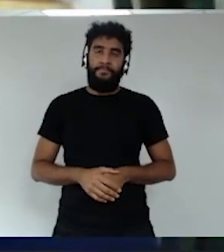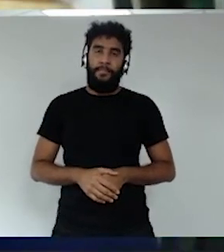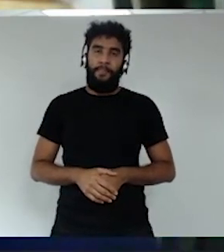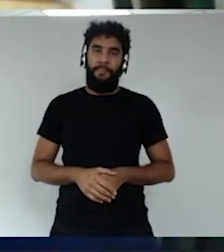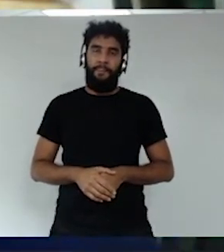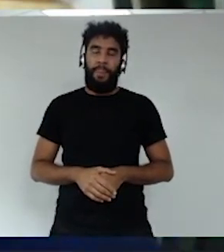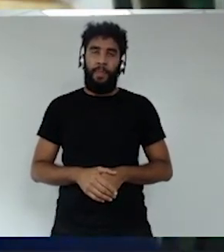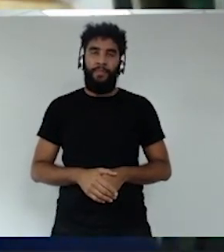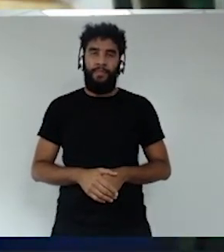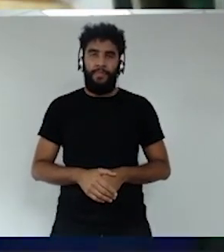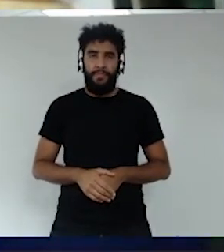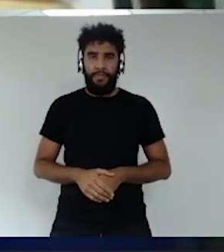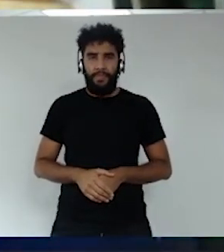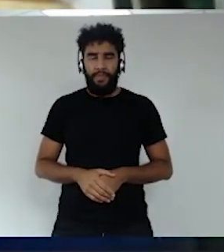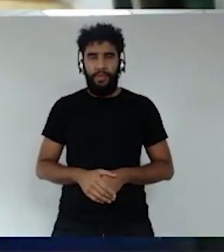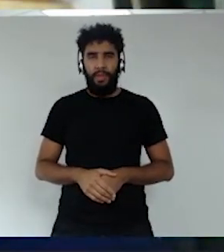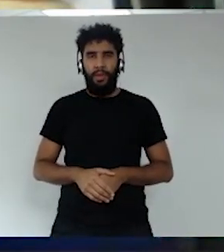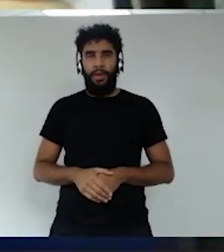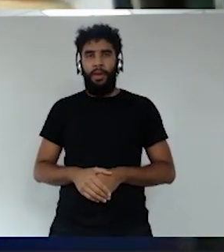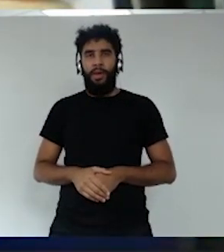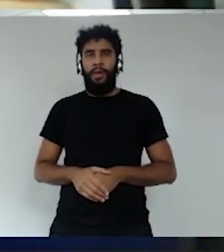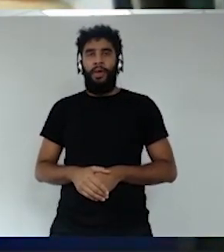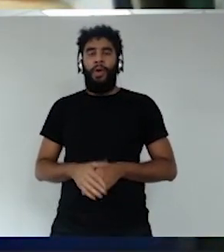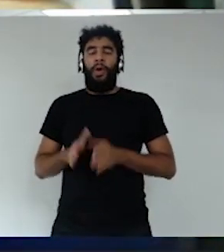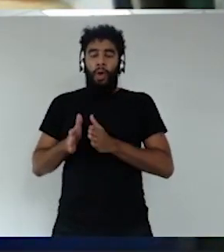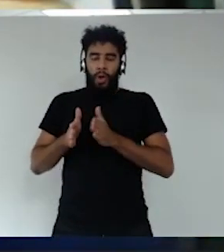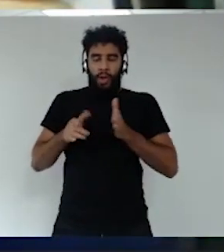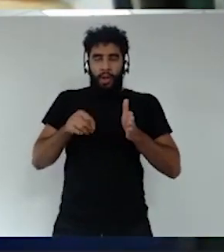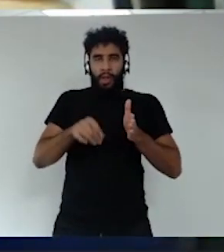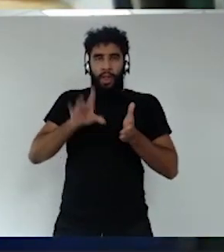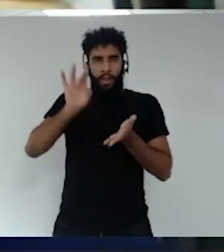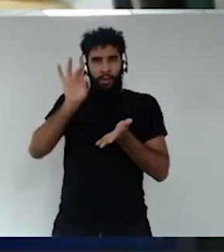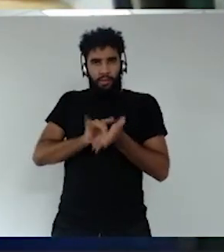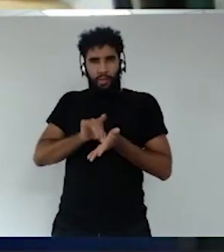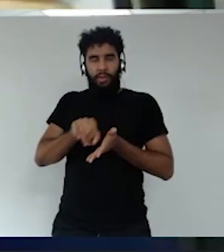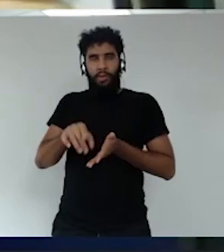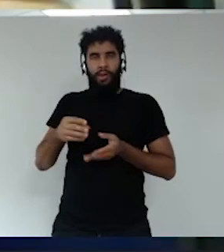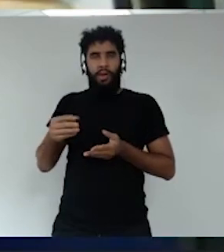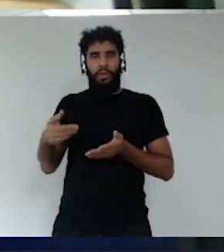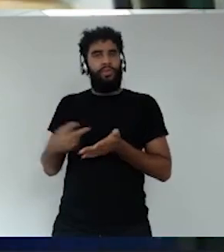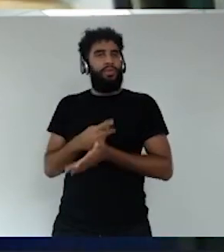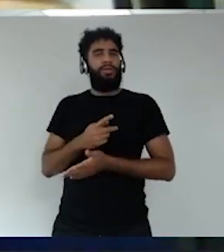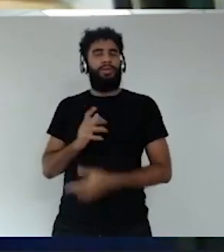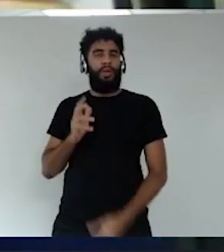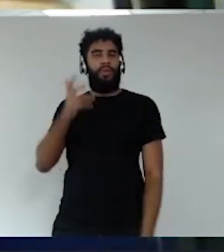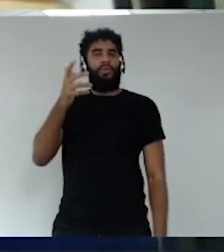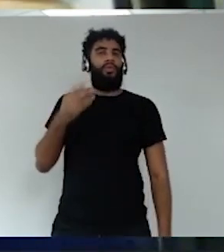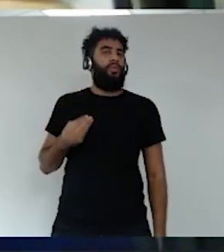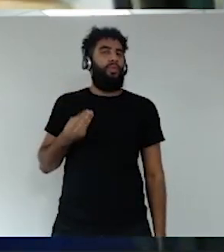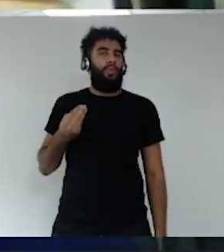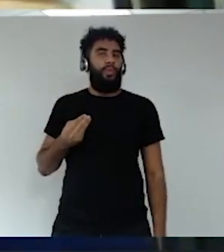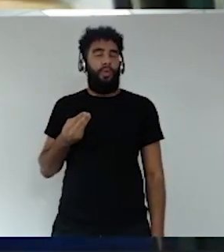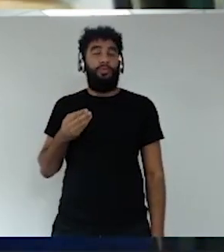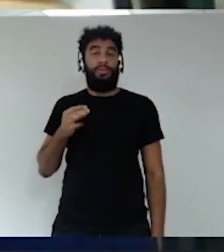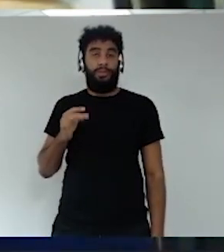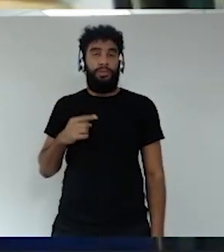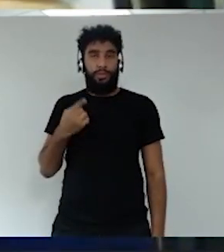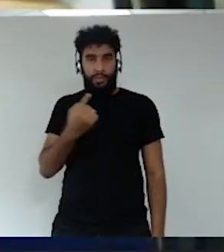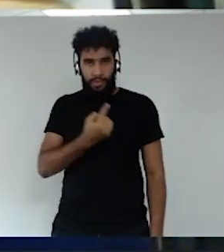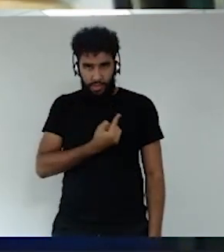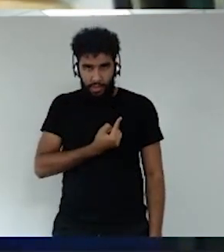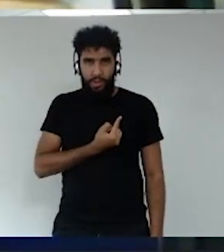A legitimidade dos processos, portanto, é algo que acontece, de fato, quando nós